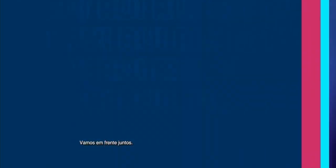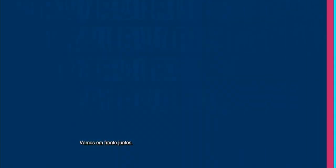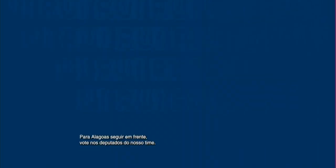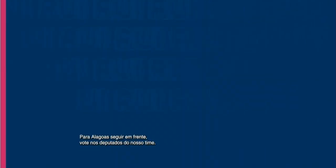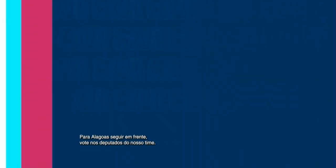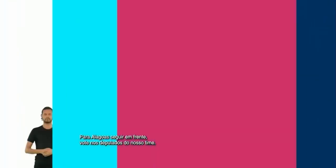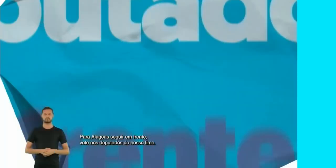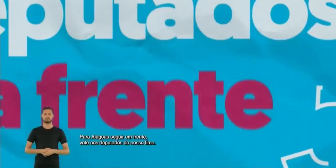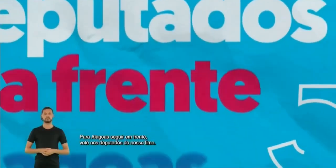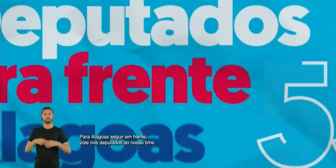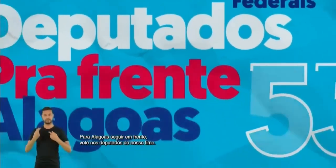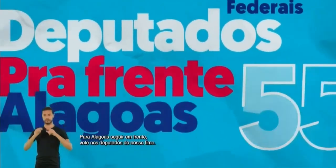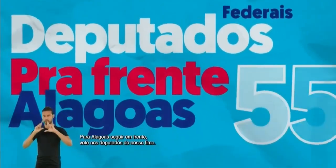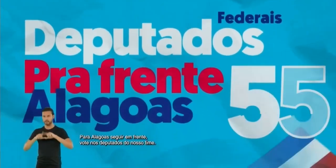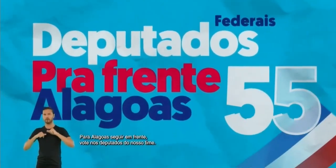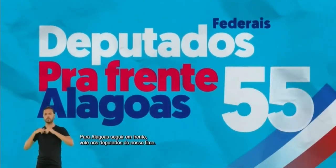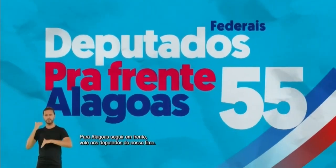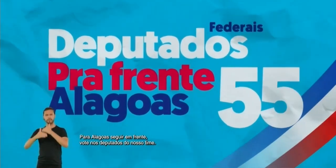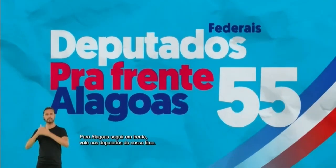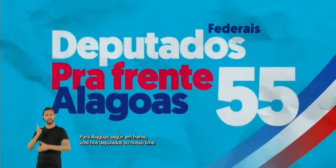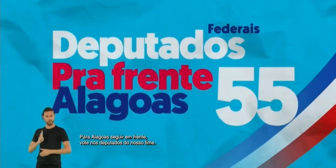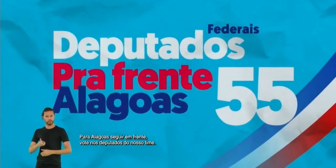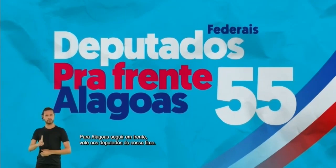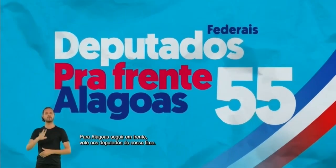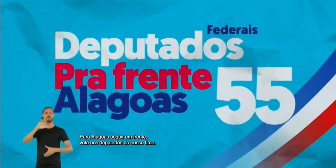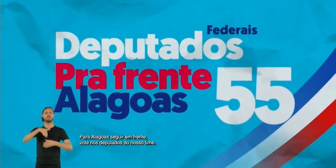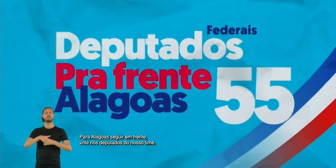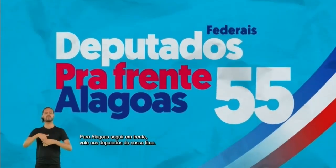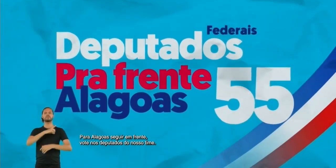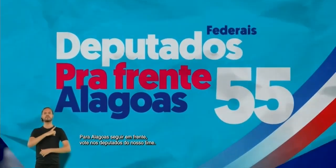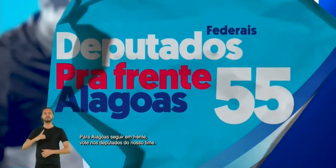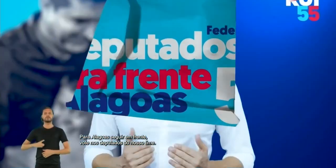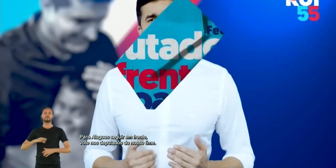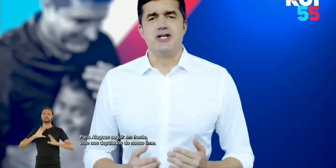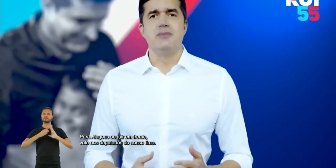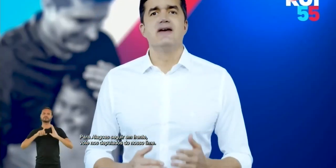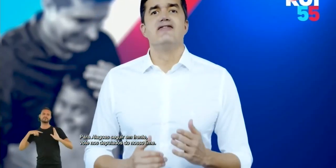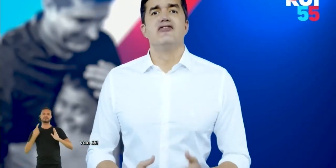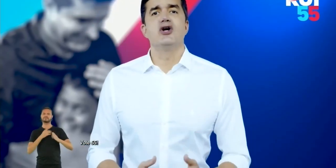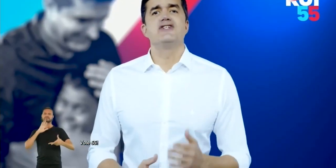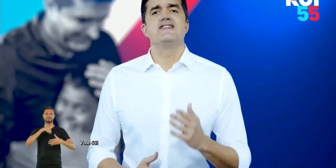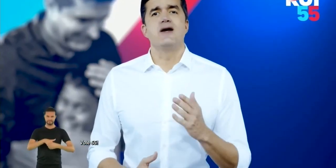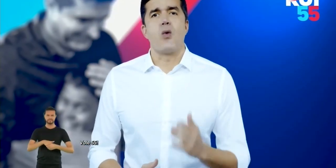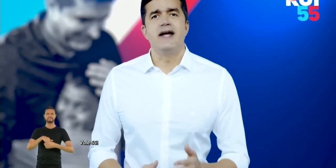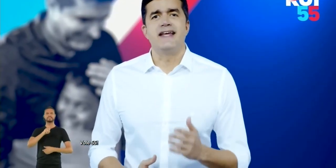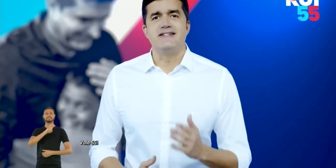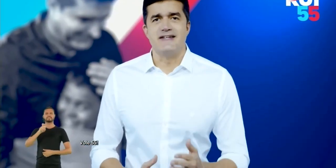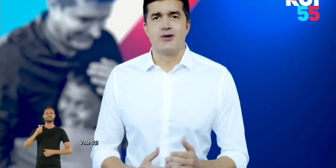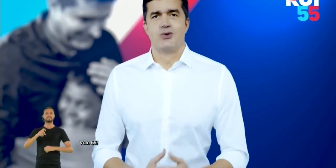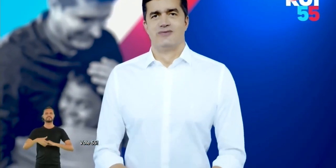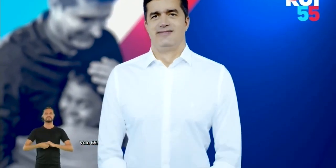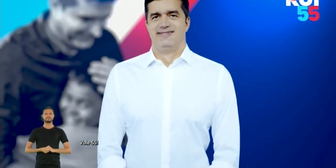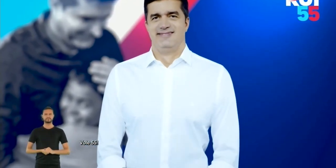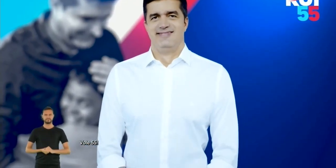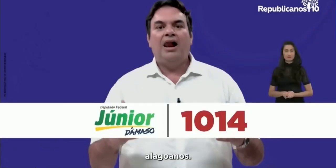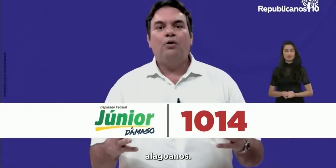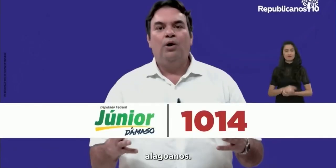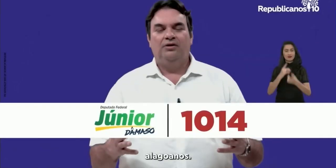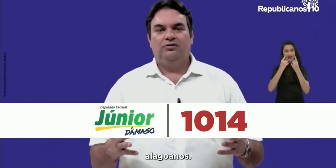juntos! Para a Lagoa seguir em frente, vote nos deputados do nosso time. Vote 55.